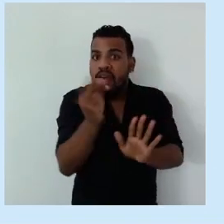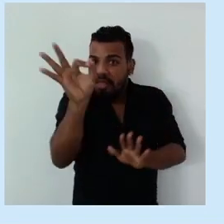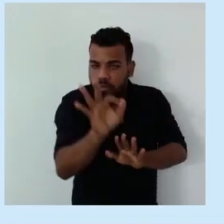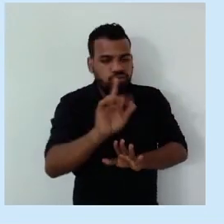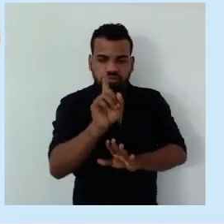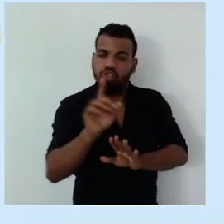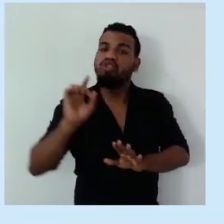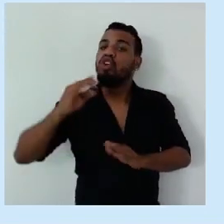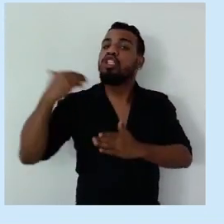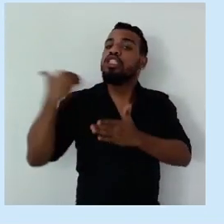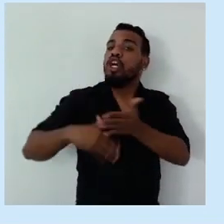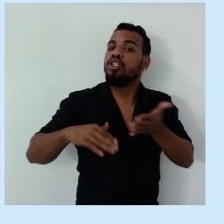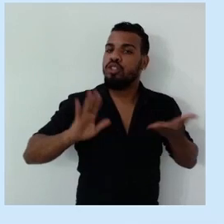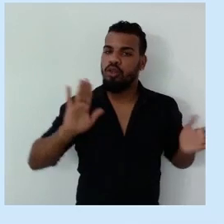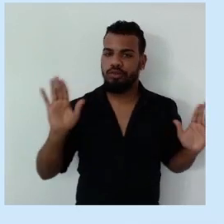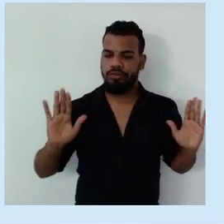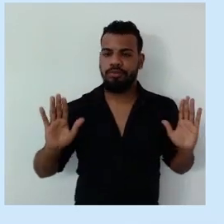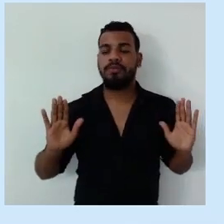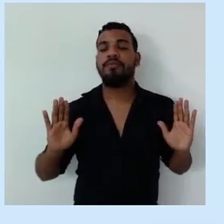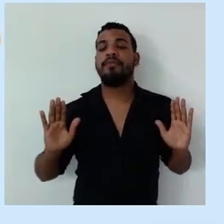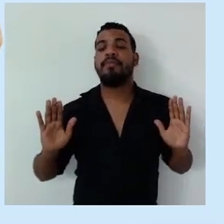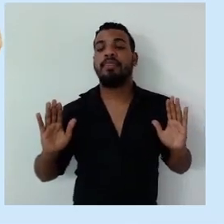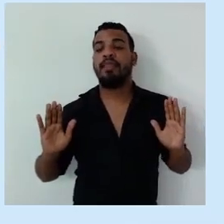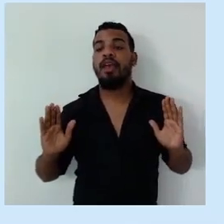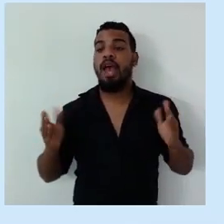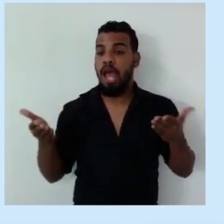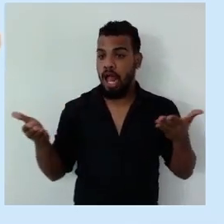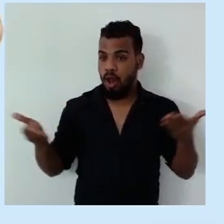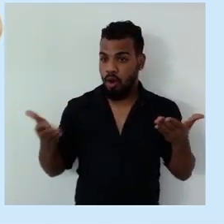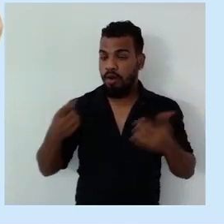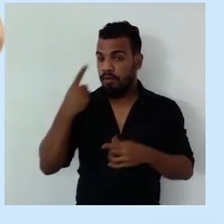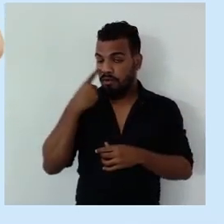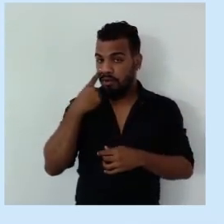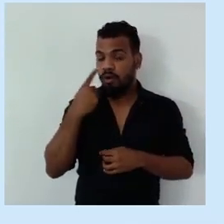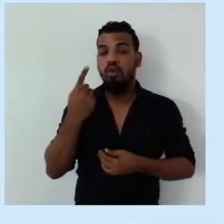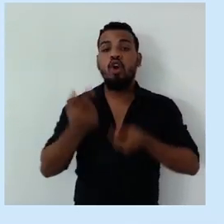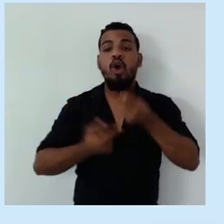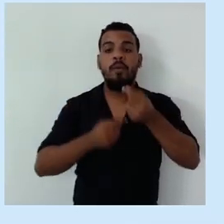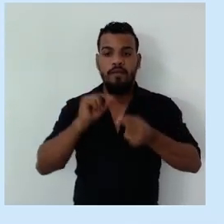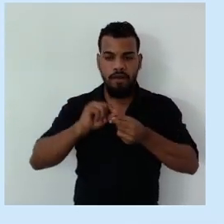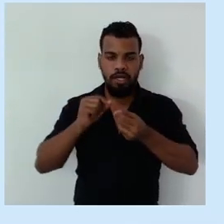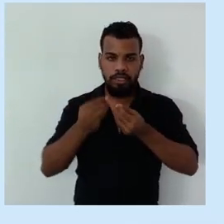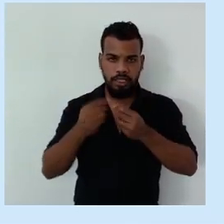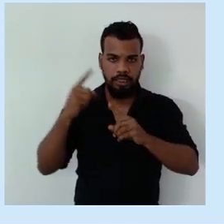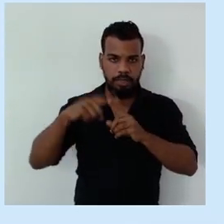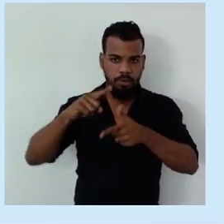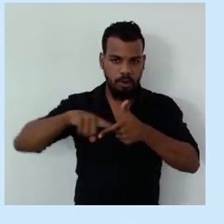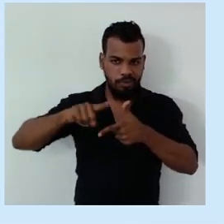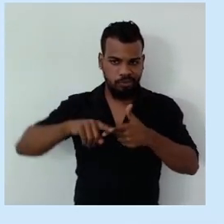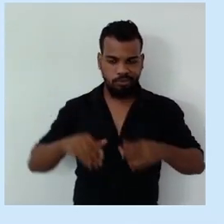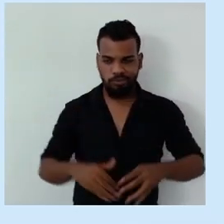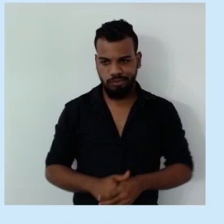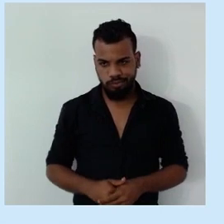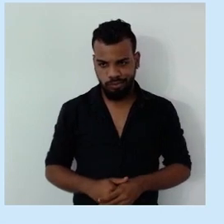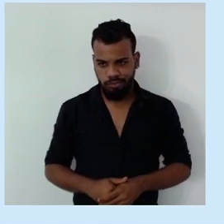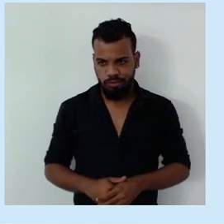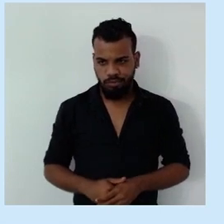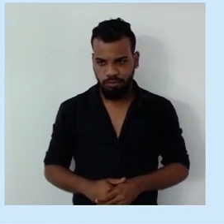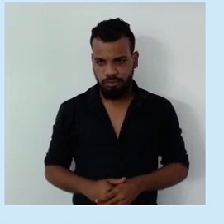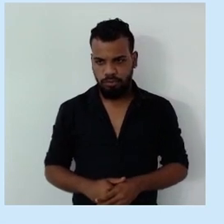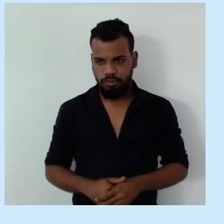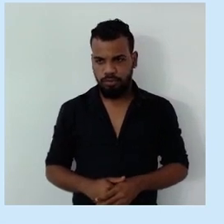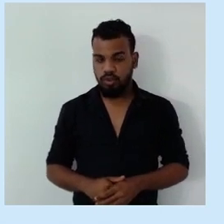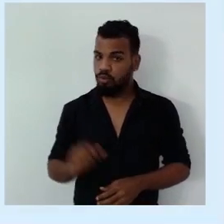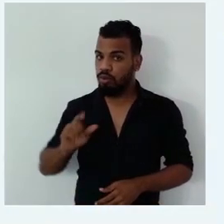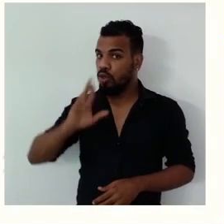a um novo valor abaixo. Agora, iremos rever como se faz esse tipo de problema, beleza? Veja aí na